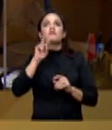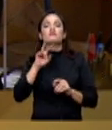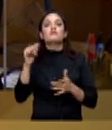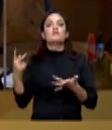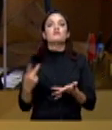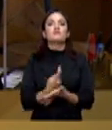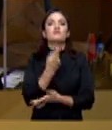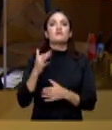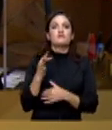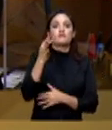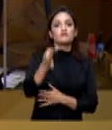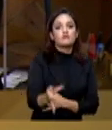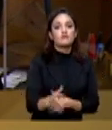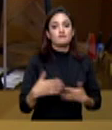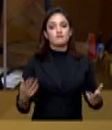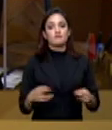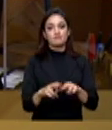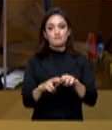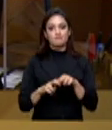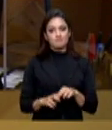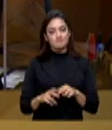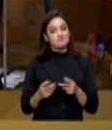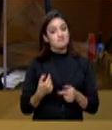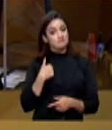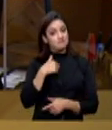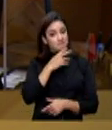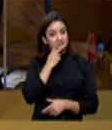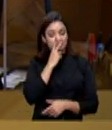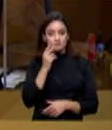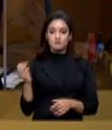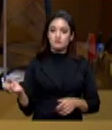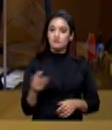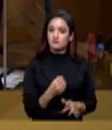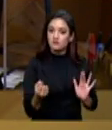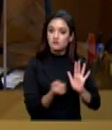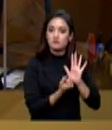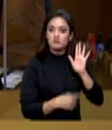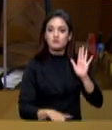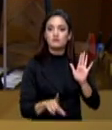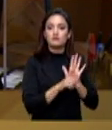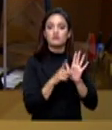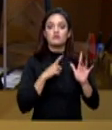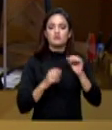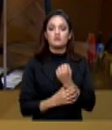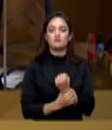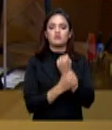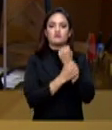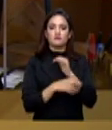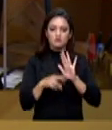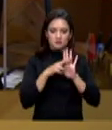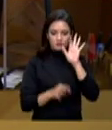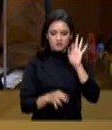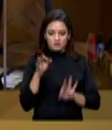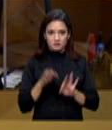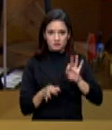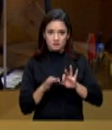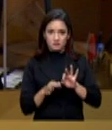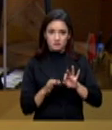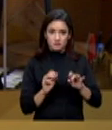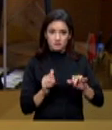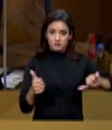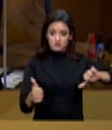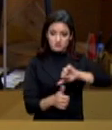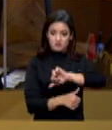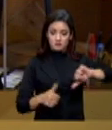possíveis Compreendo que o novo Marco legal do saneamento básico divisor justamente garantir um regime jurídico de transição